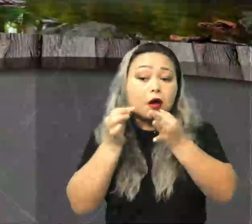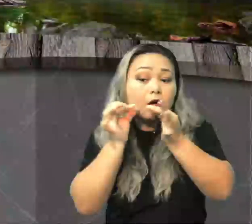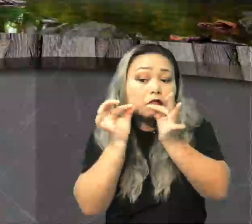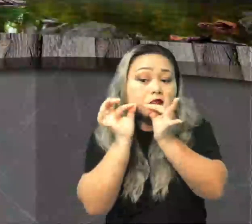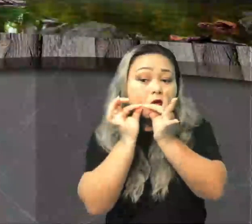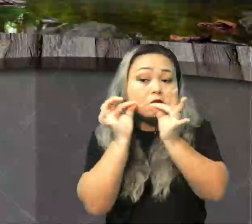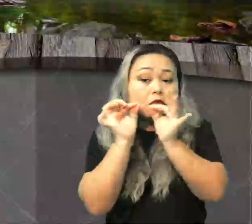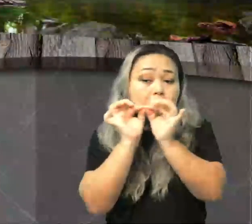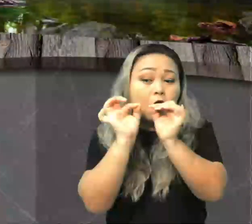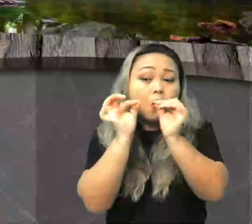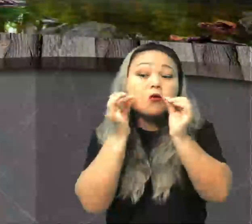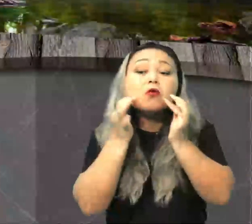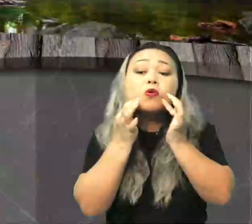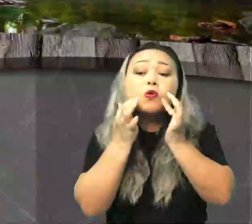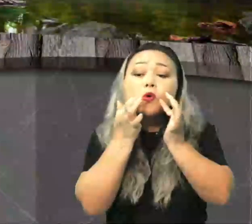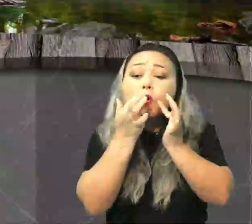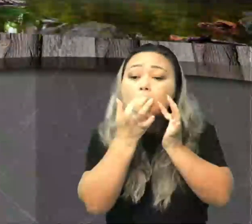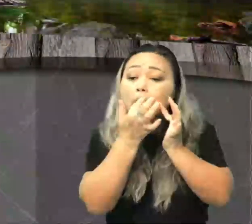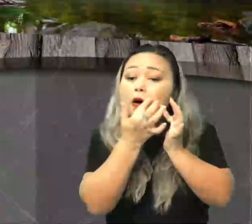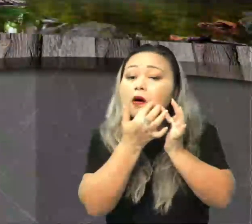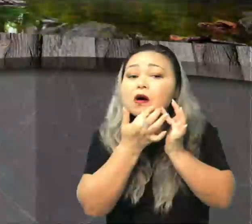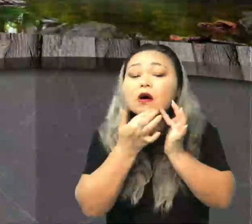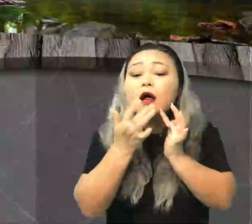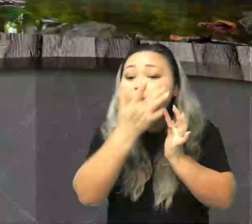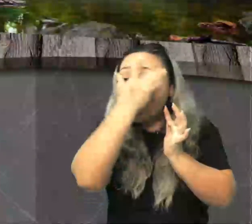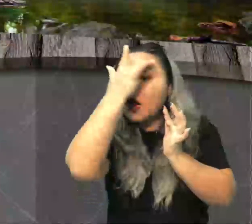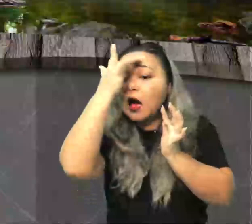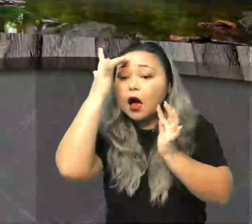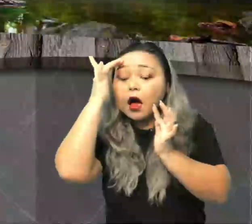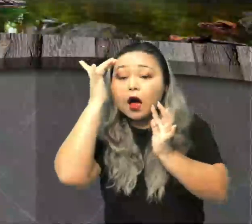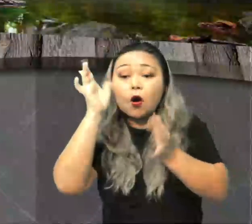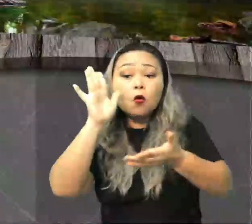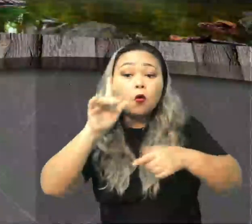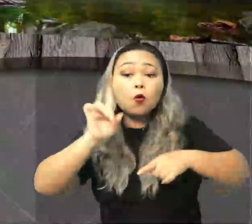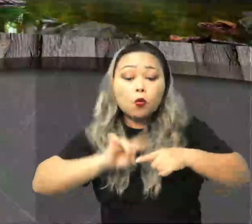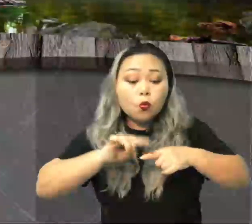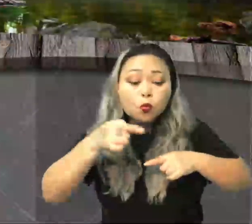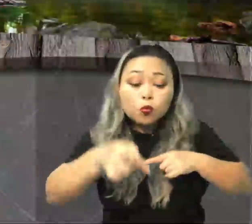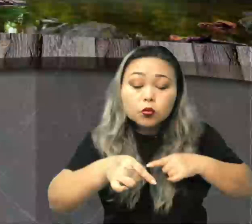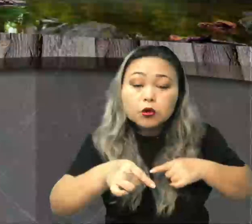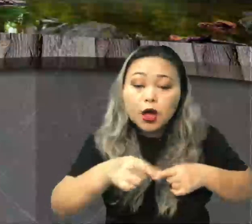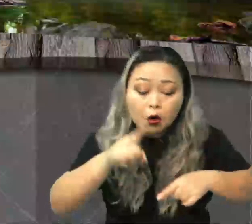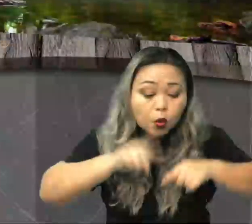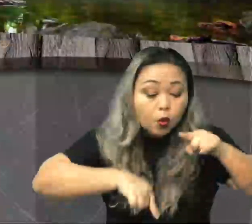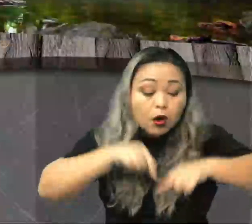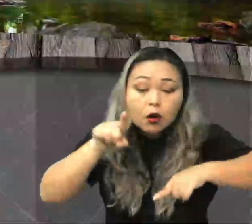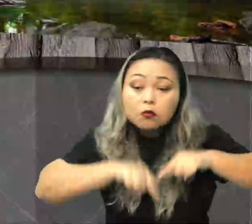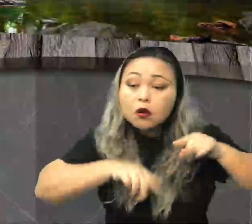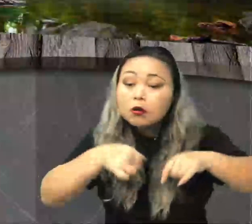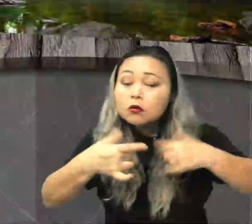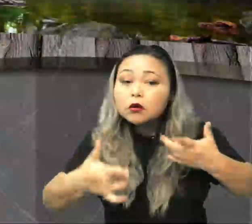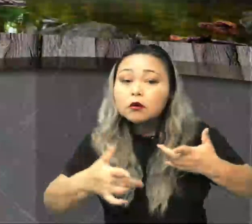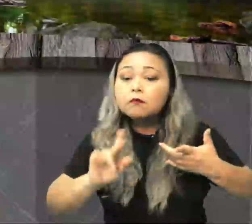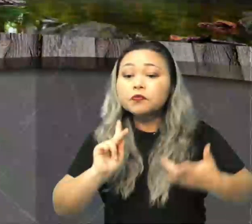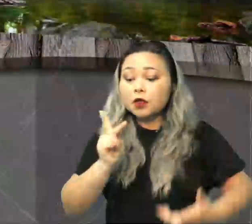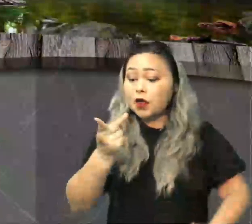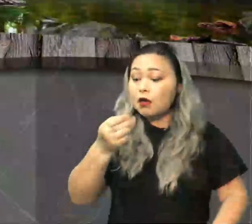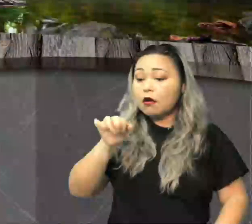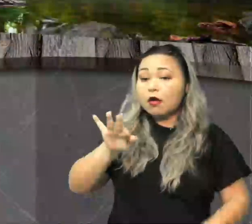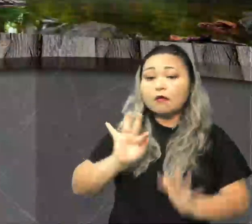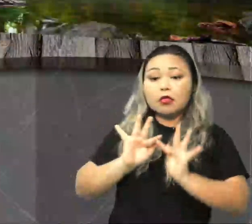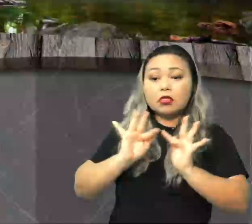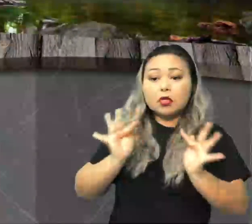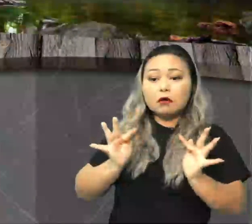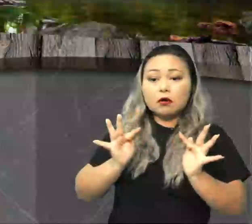E a pessoa em contato com algum objeto cuja pessoa que está com o herpes